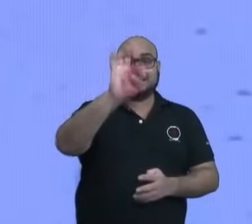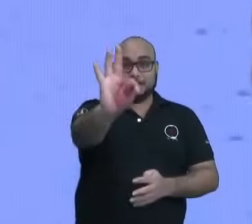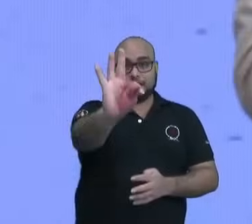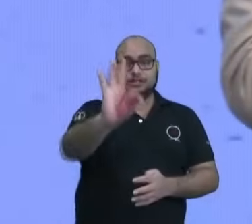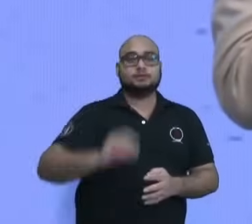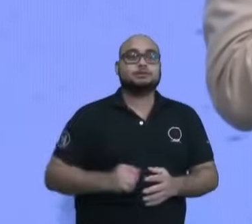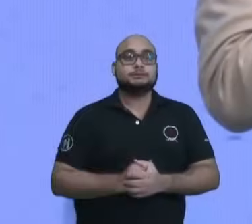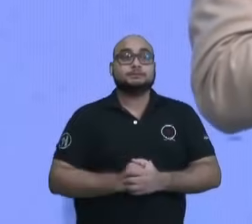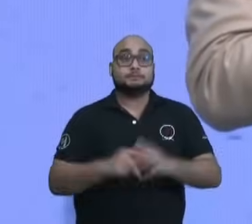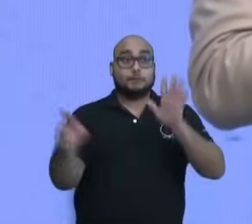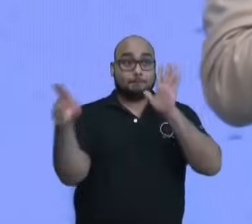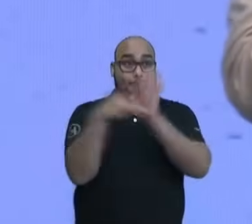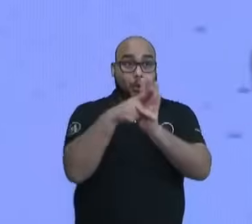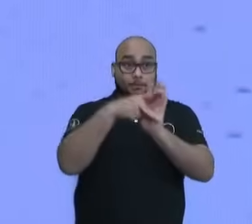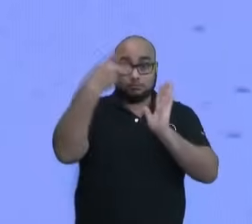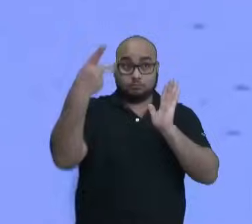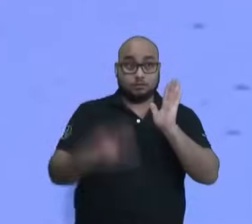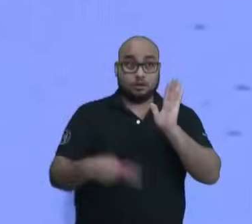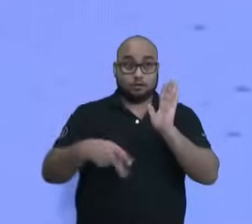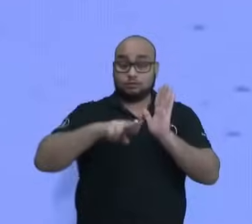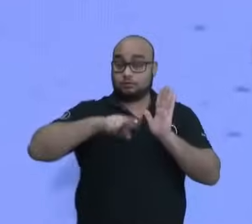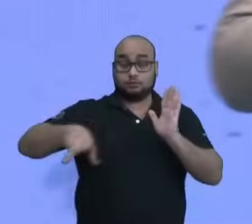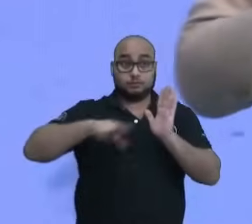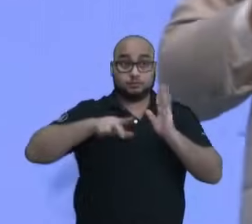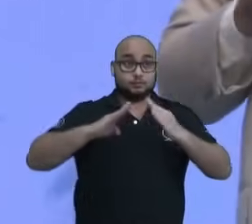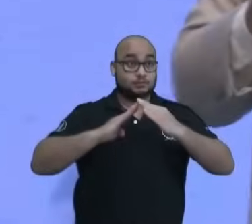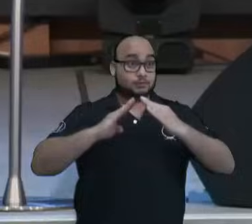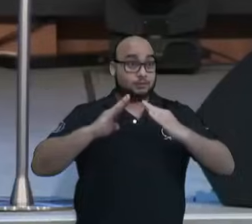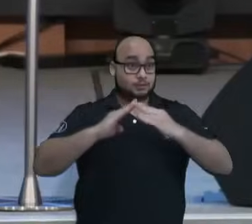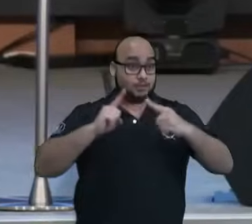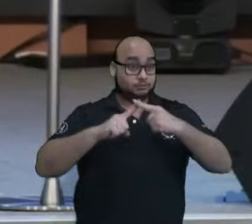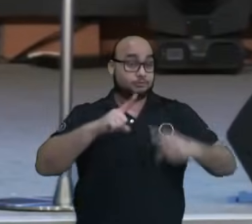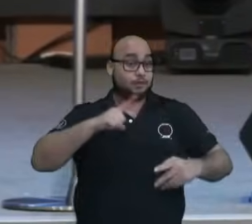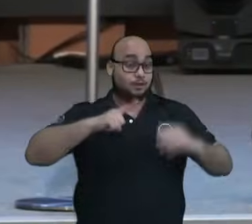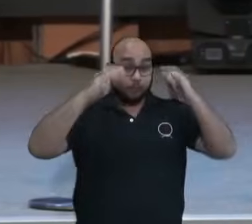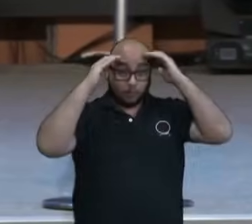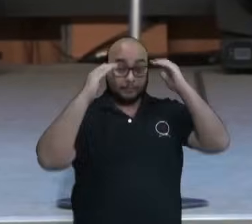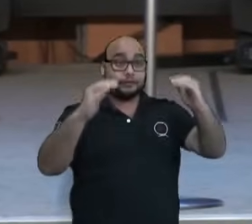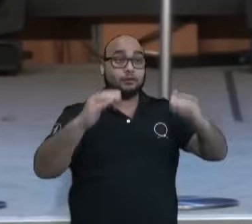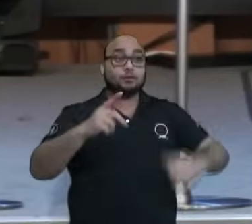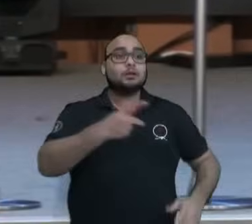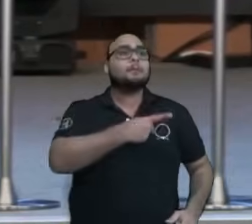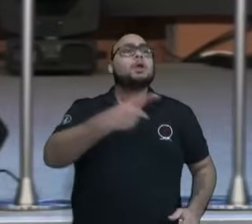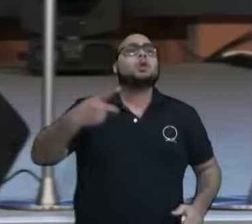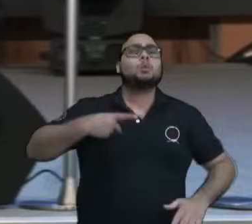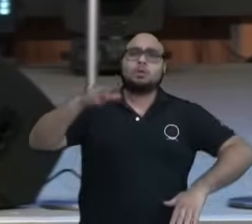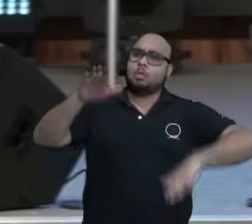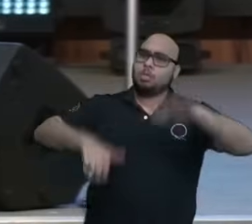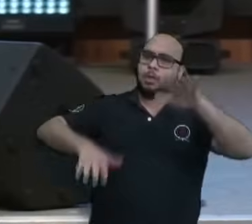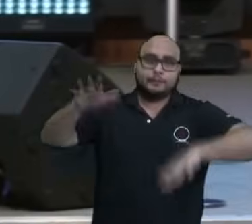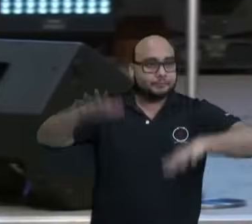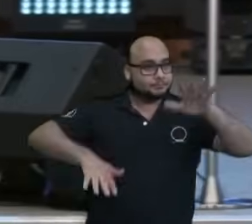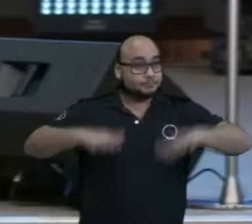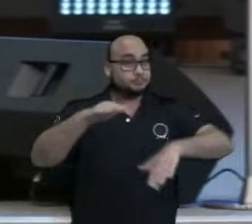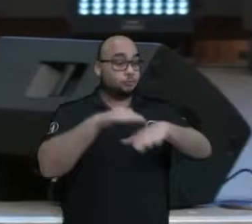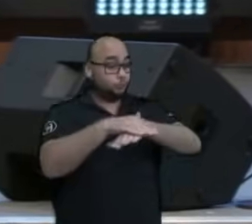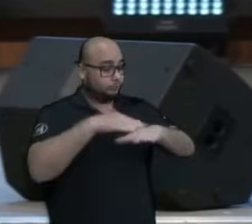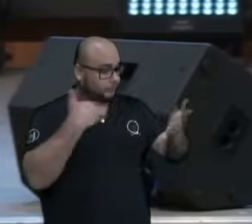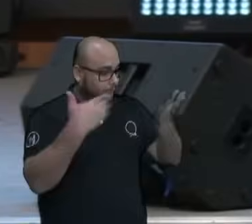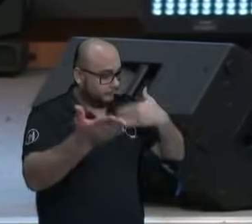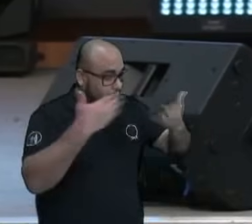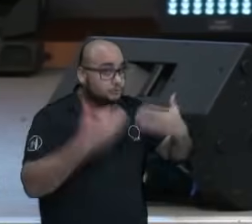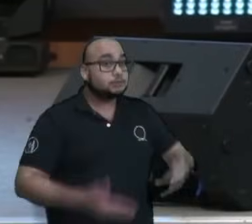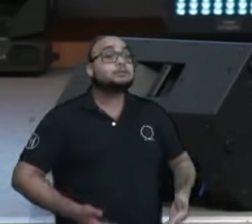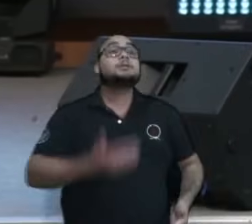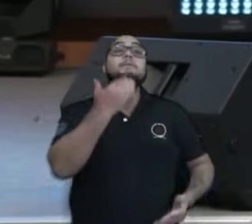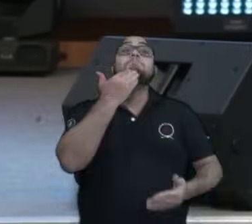Lagoinha mas tá lá debaixo da autoridade de um pastor de vez em quando me chama me pede conselhos tá lá faz um trabalho